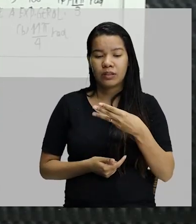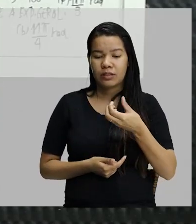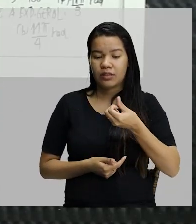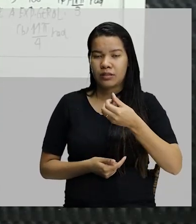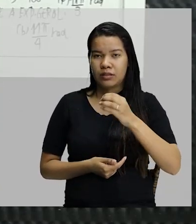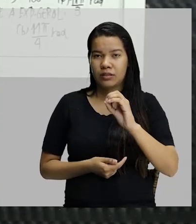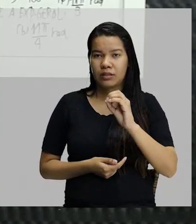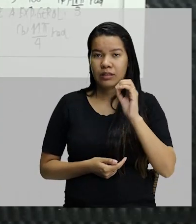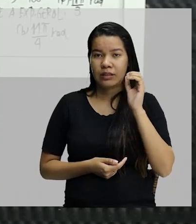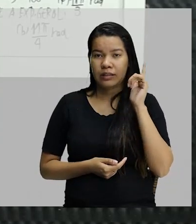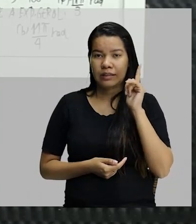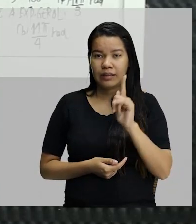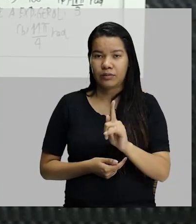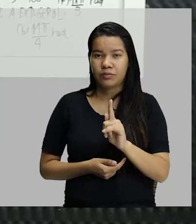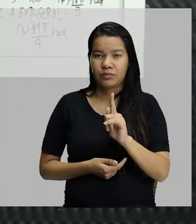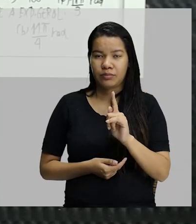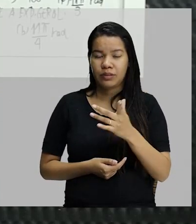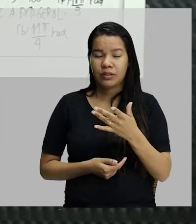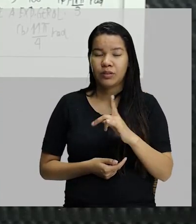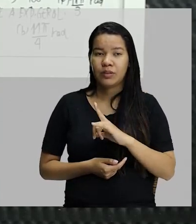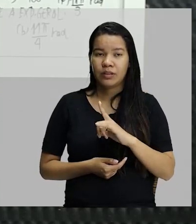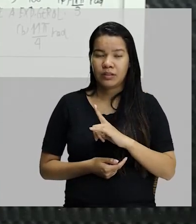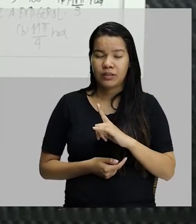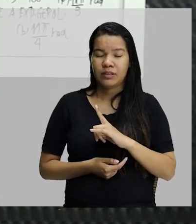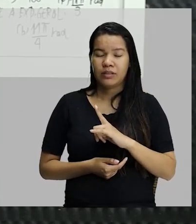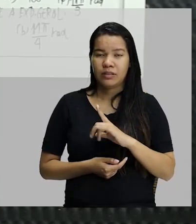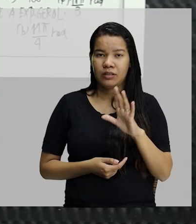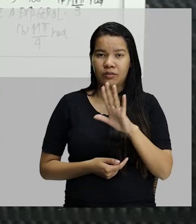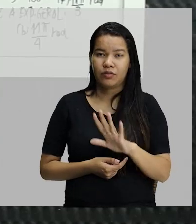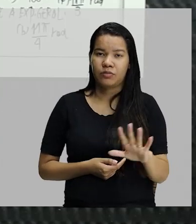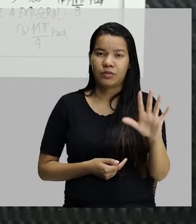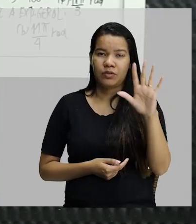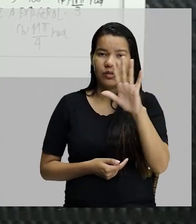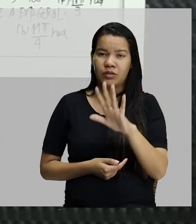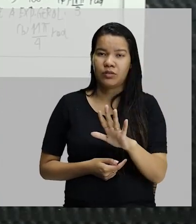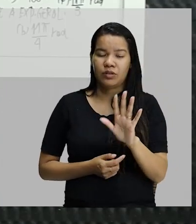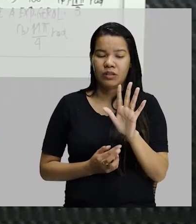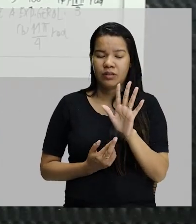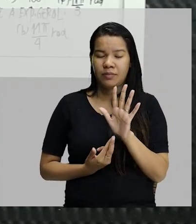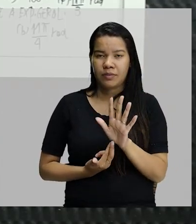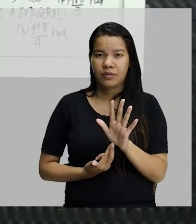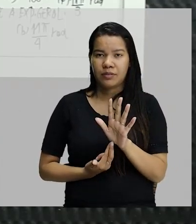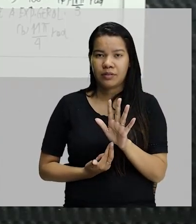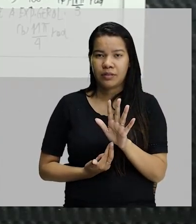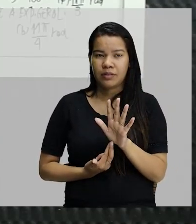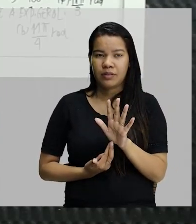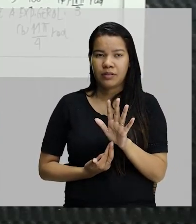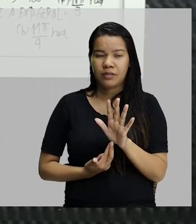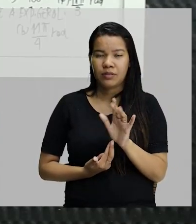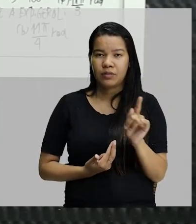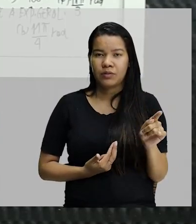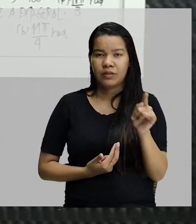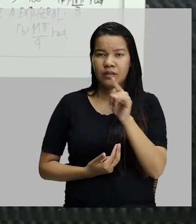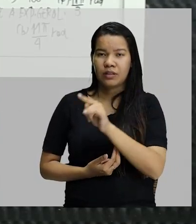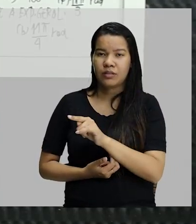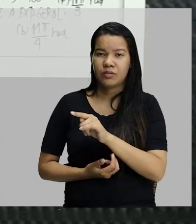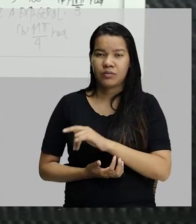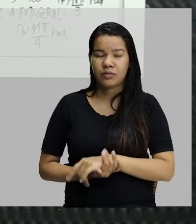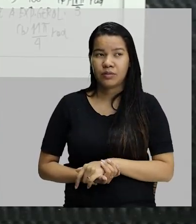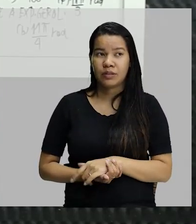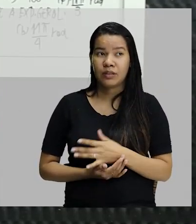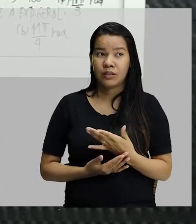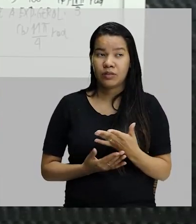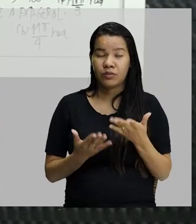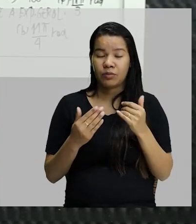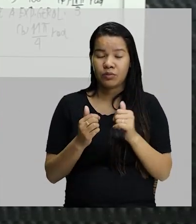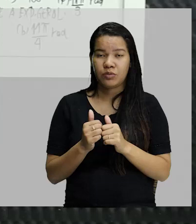360 graus. Certo? Então, existe essa forma geral de representar os arcos côngruos. Tá?